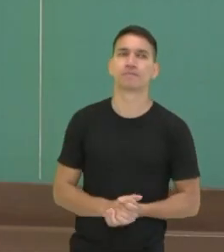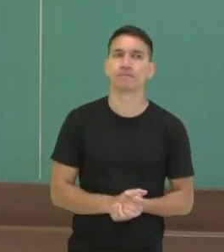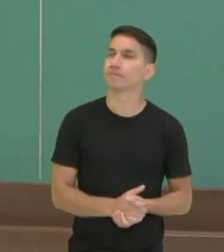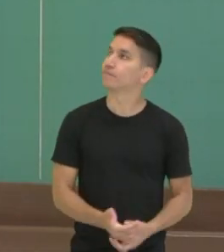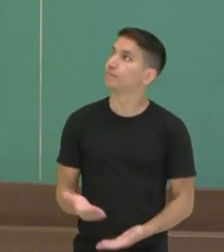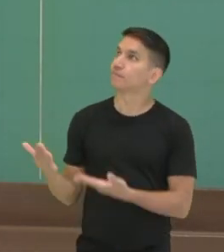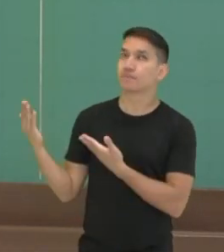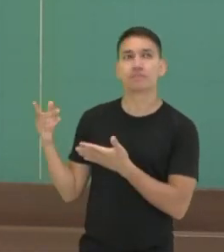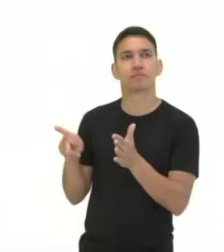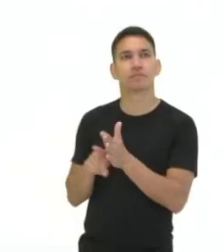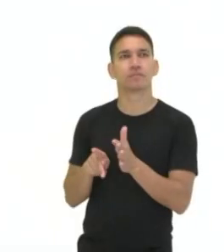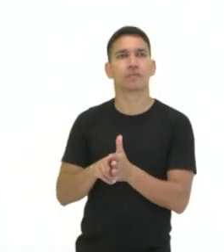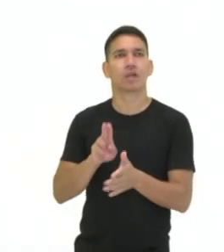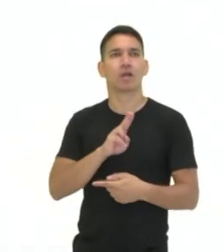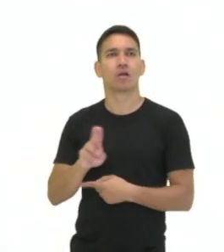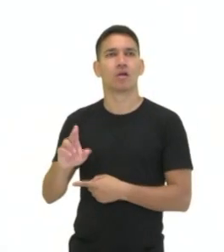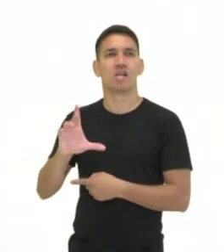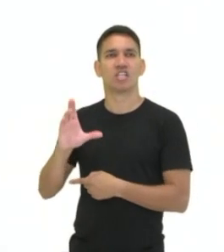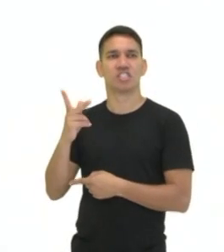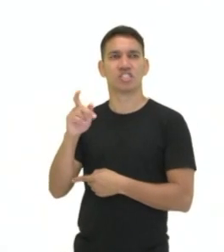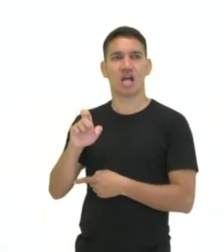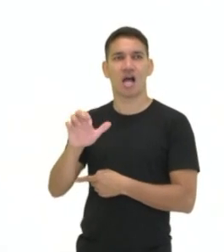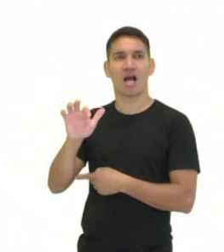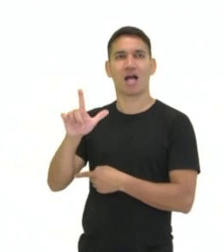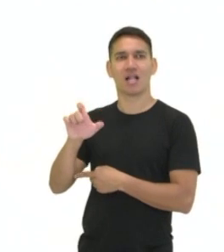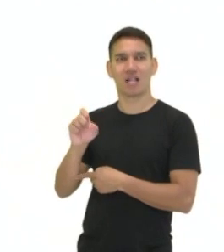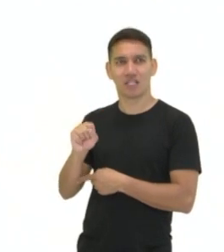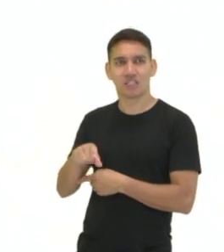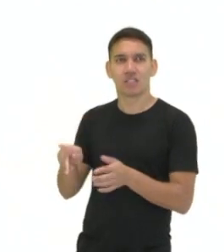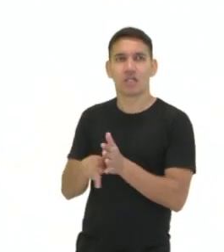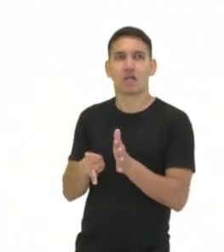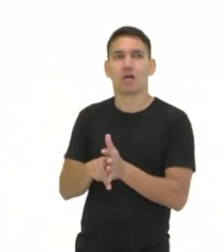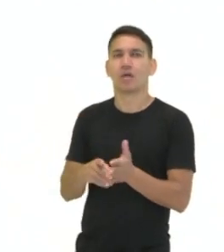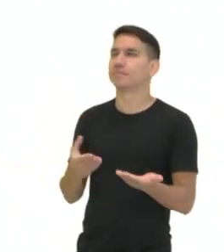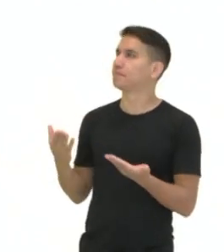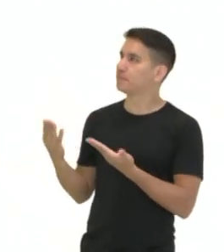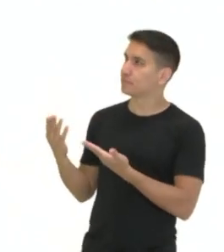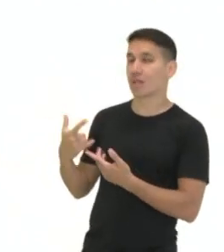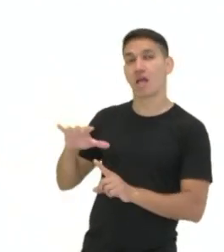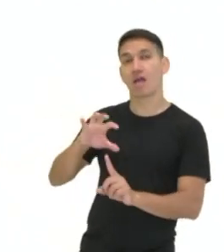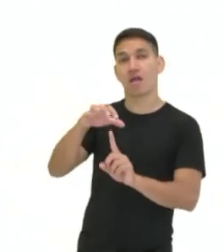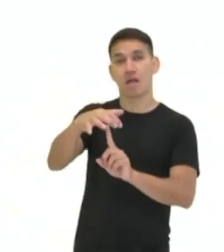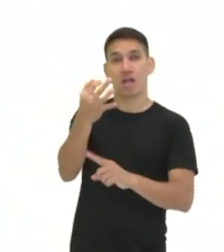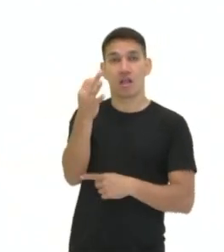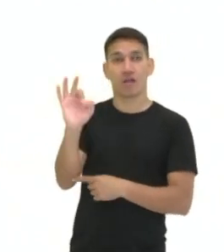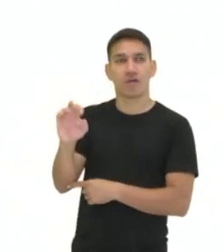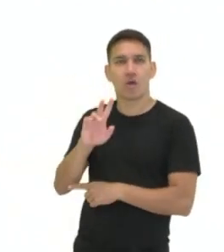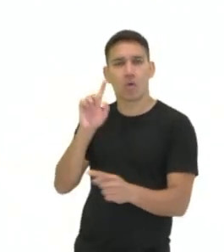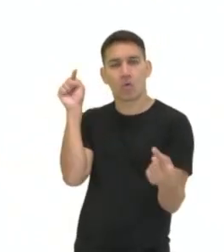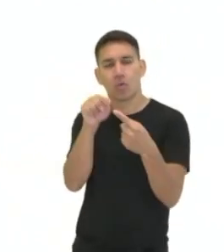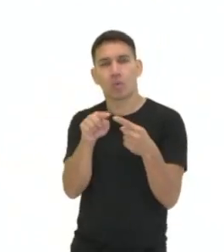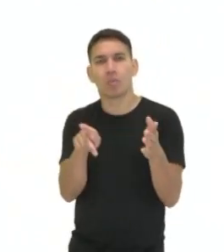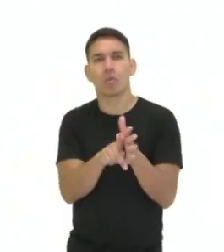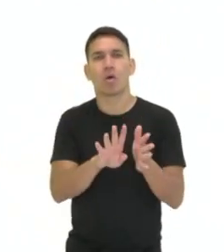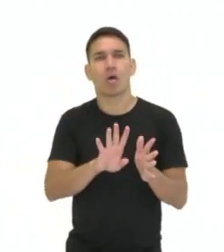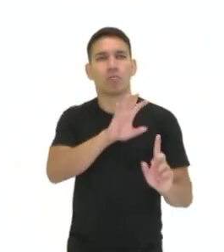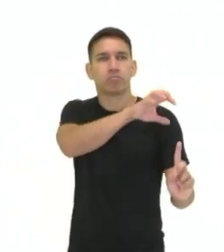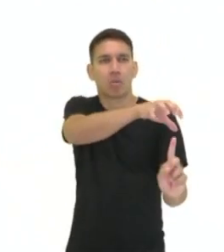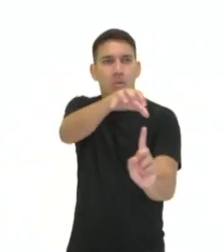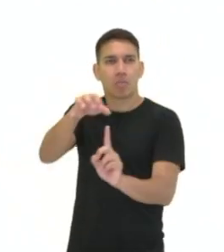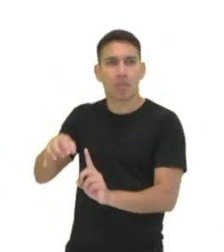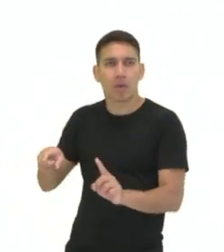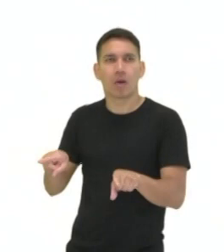Chamado de Charles da França, ou Karl na Alemanha, o conhecemos como Carlos Magno, rei dos francos. Ele teve como objetivo o seu reinado aumentar seu